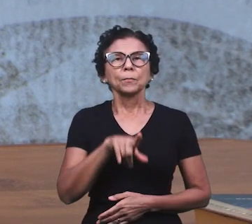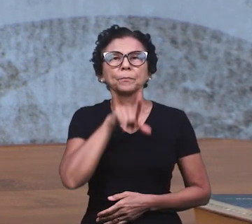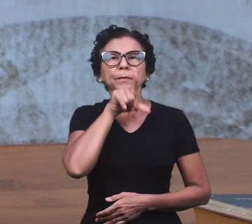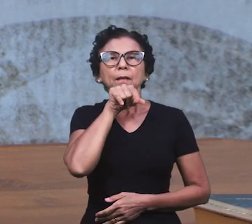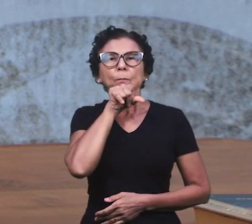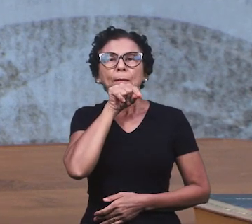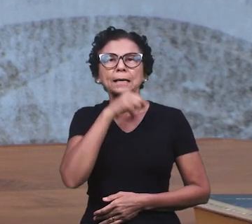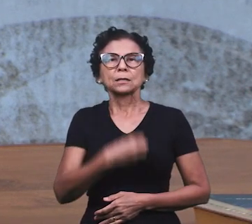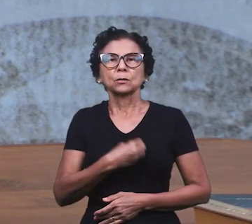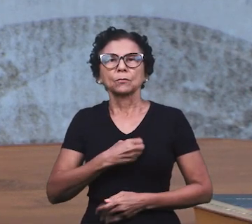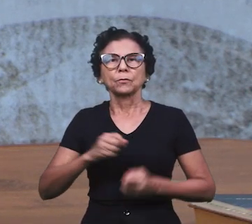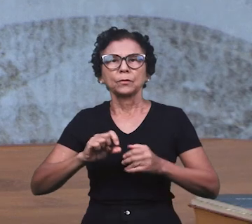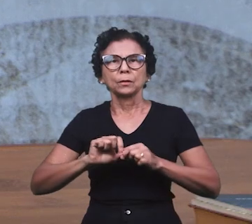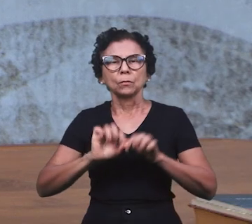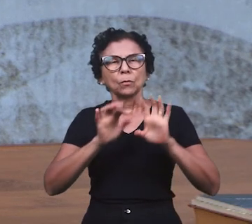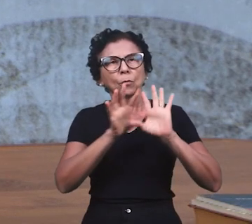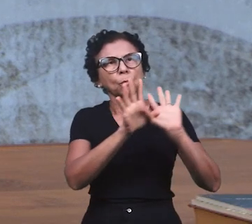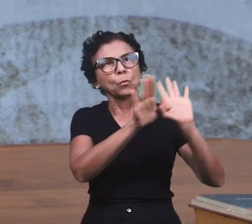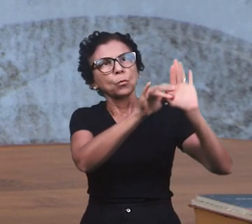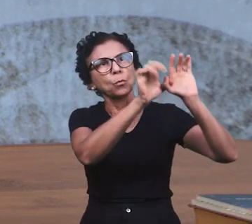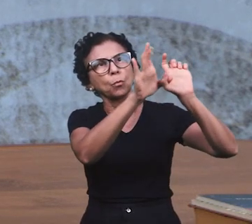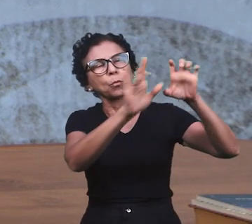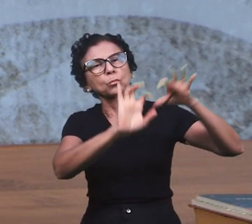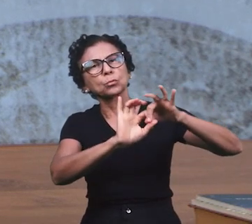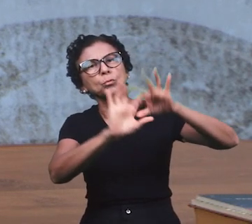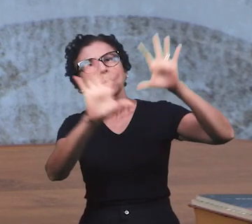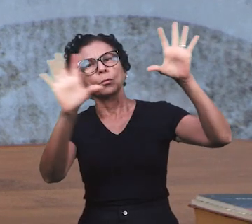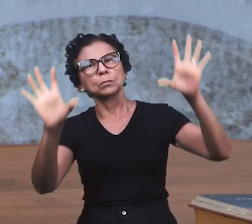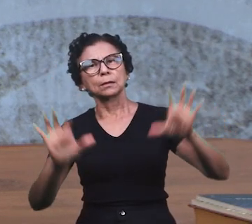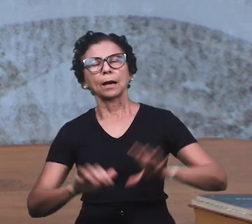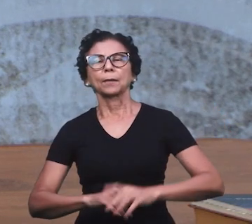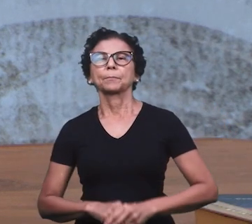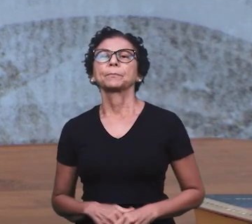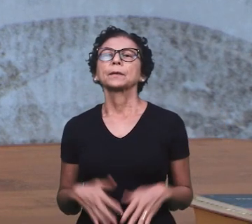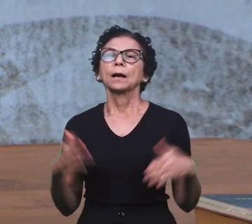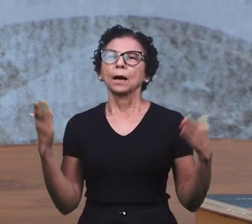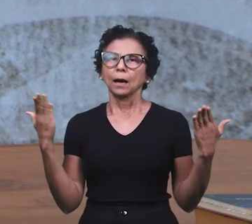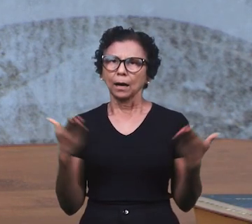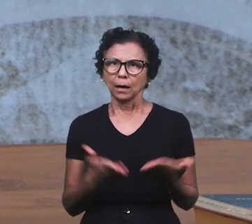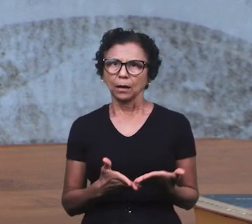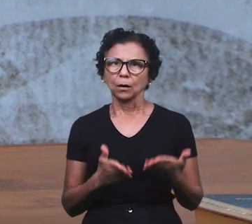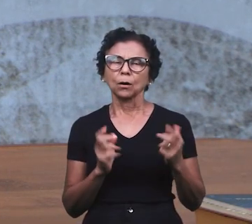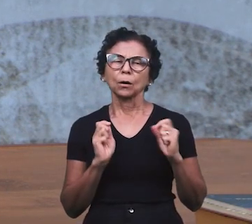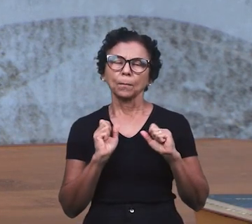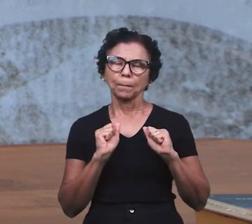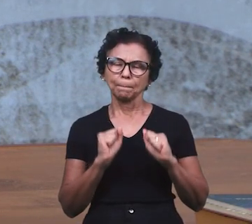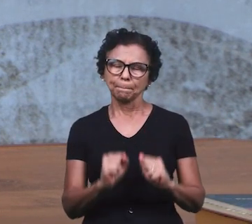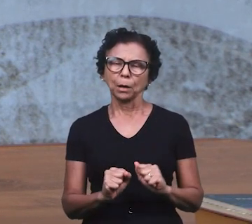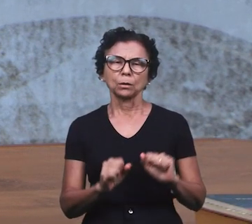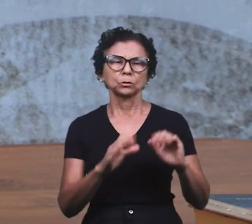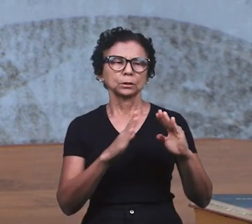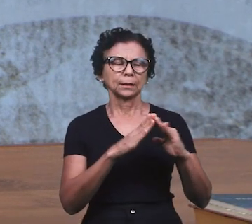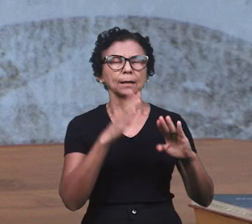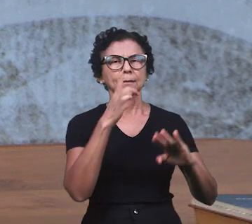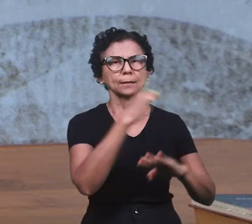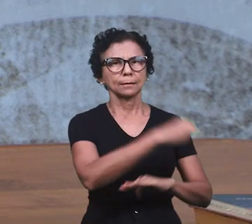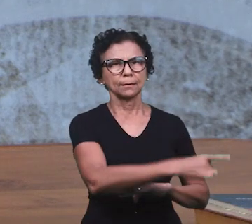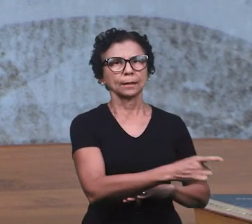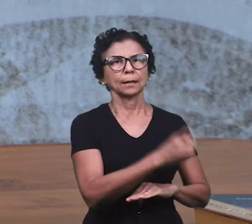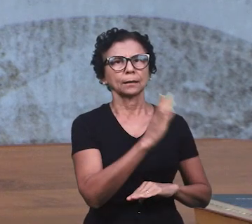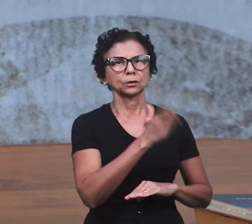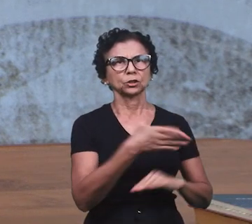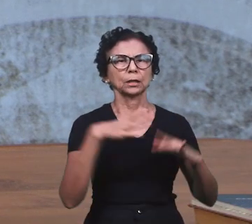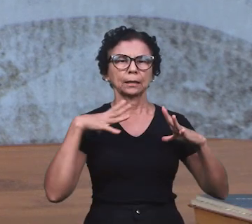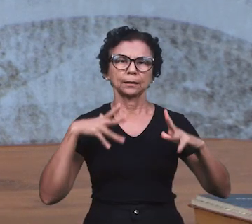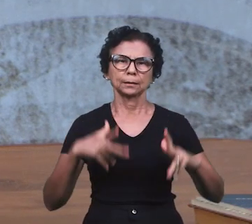cidade sobre a face do campo. Assim fará expiação pela casa e será limpa. Esta é